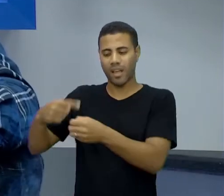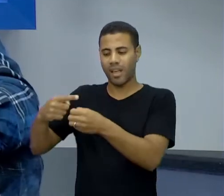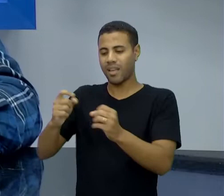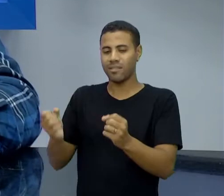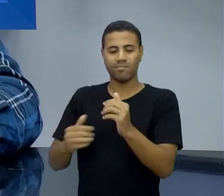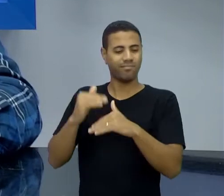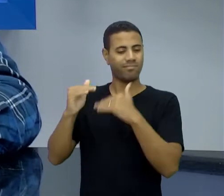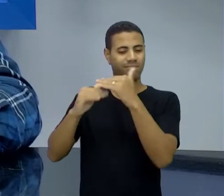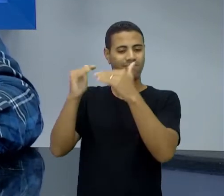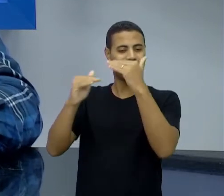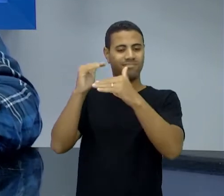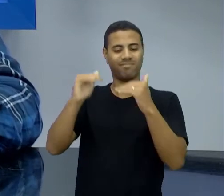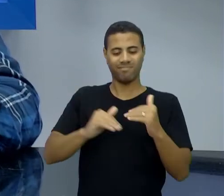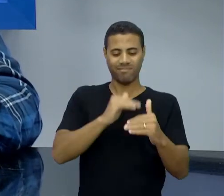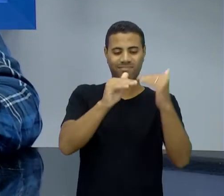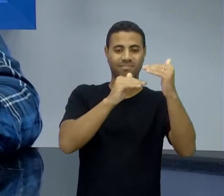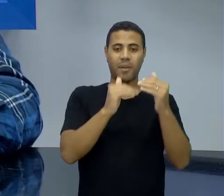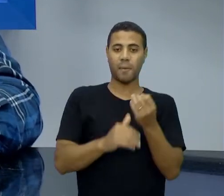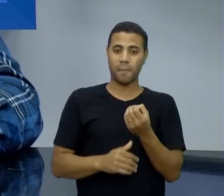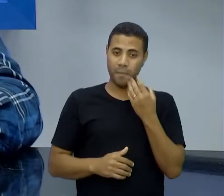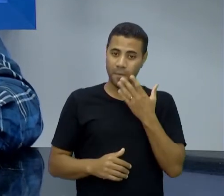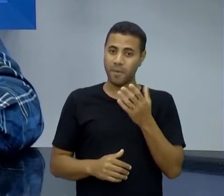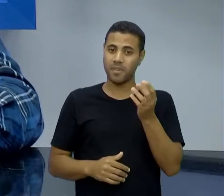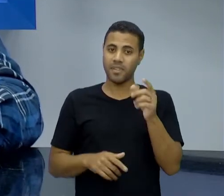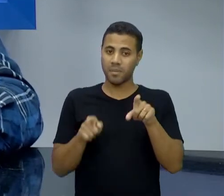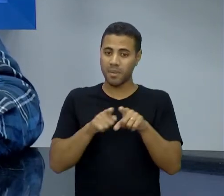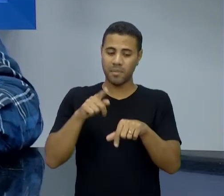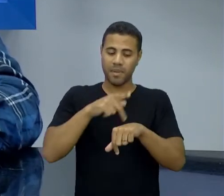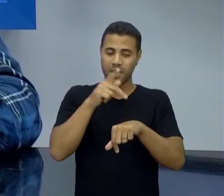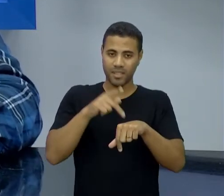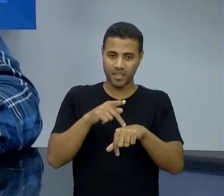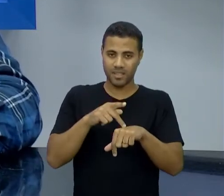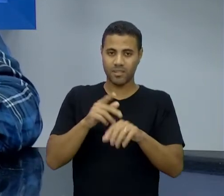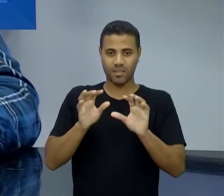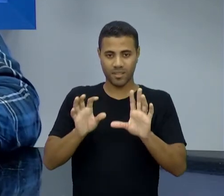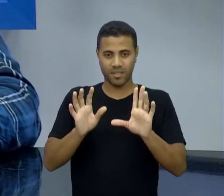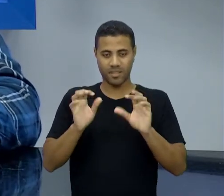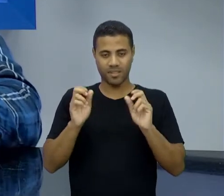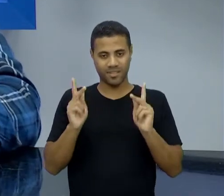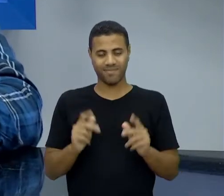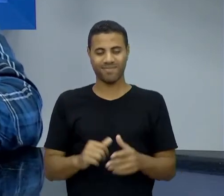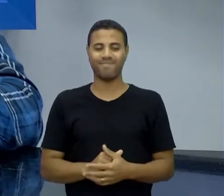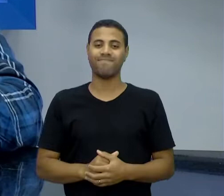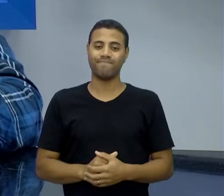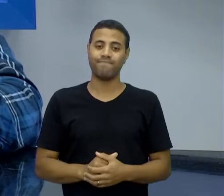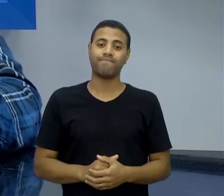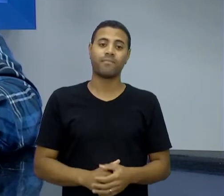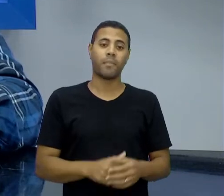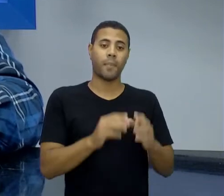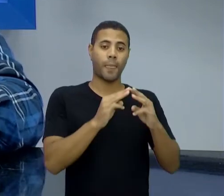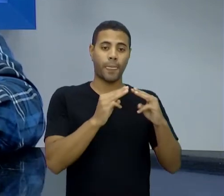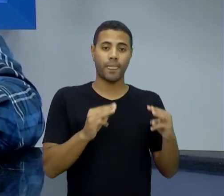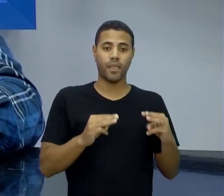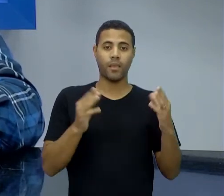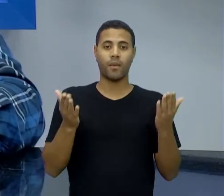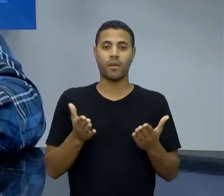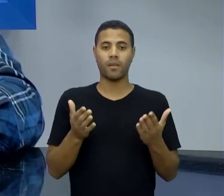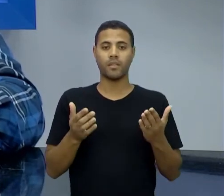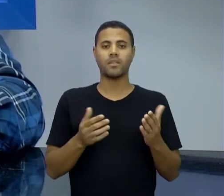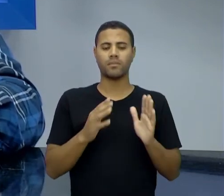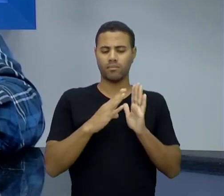aí bastante lucro, né, para esses países, cidades, beleza? E os museus hoje, eles têm um